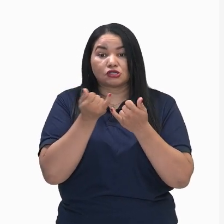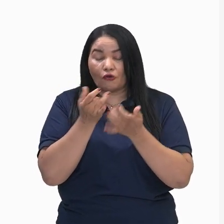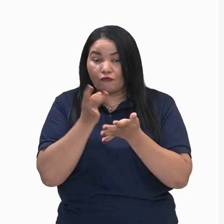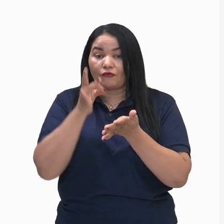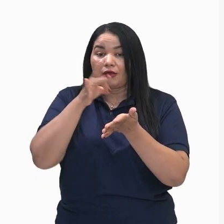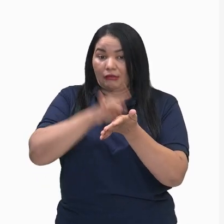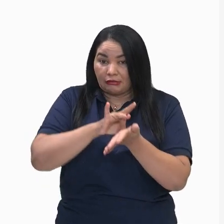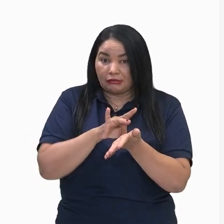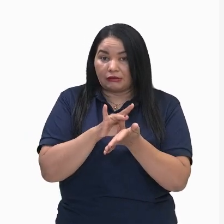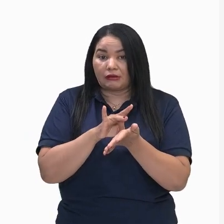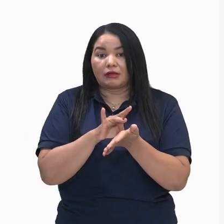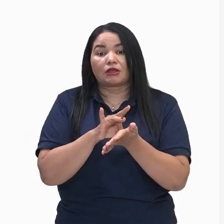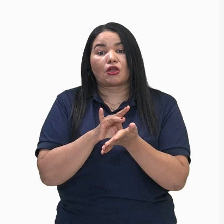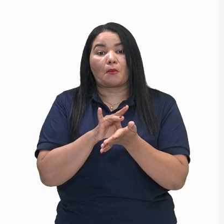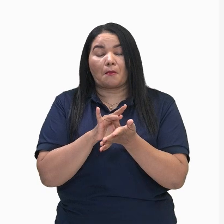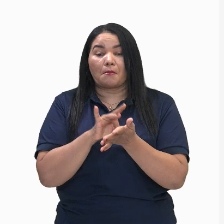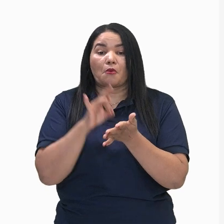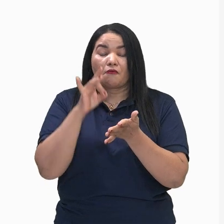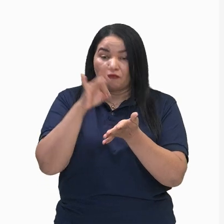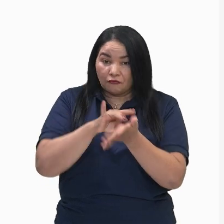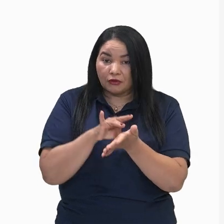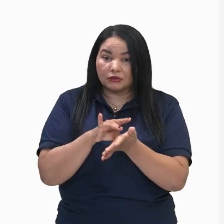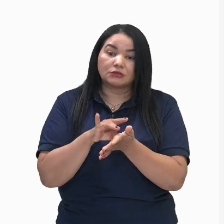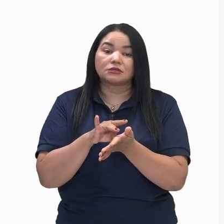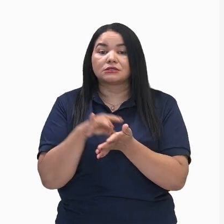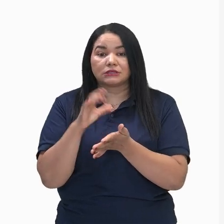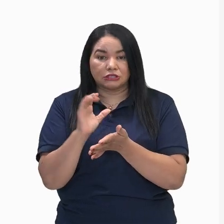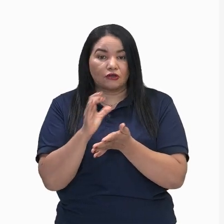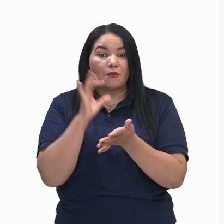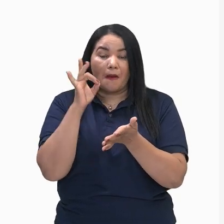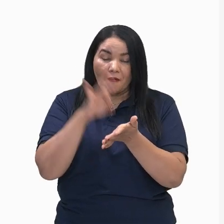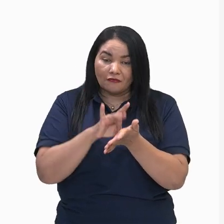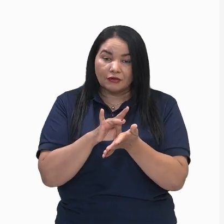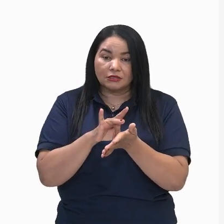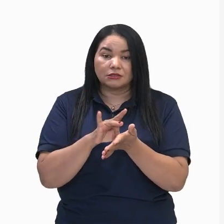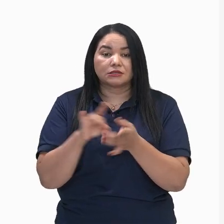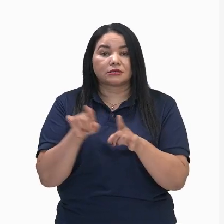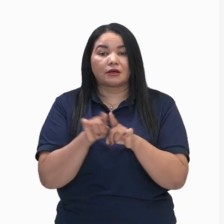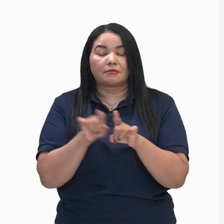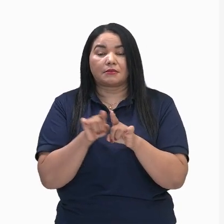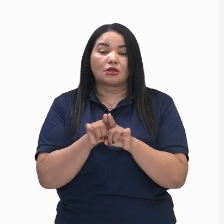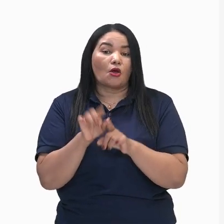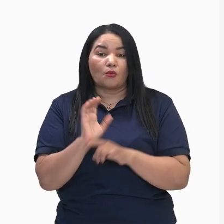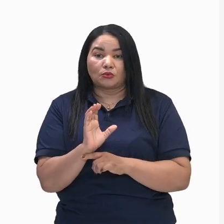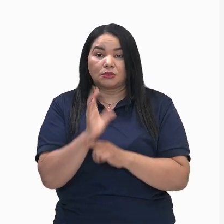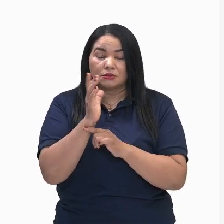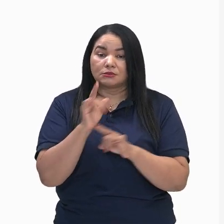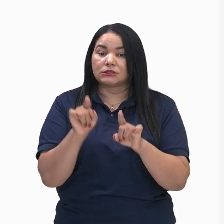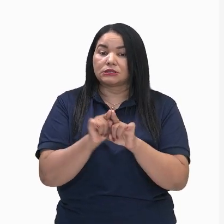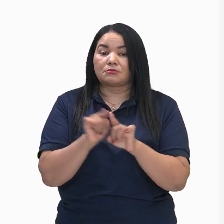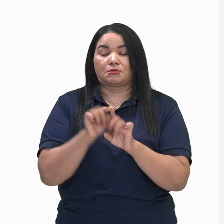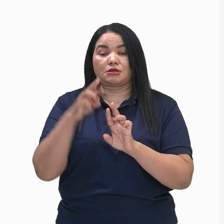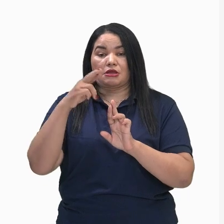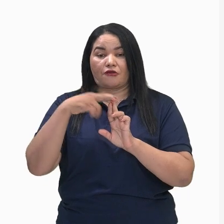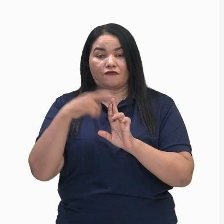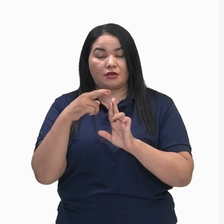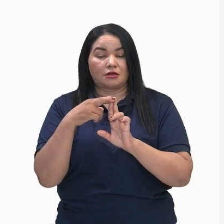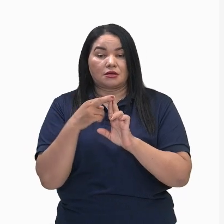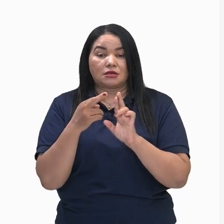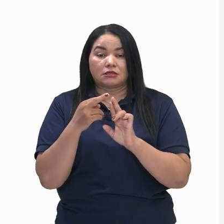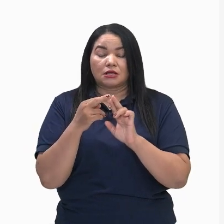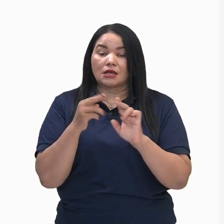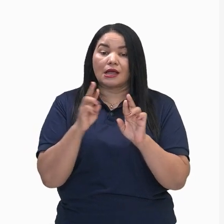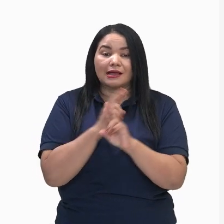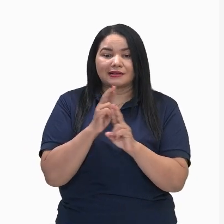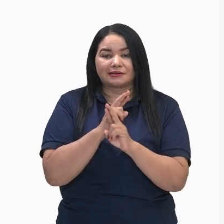e comprovados cientificamente, né? Aos fatos e às referências acerca do tema. Quais são